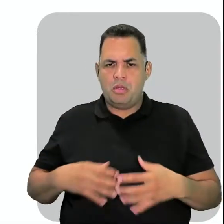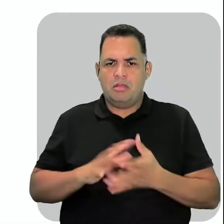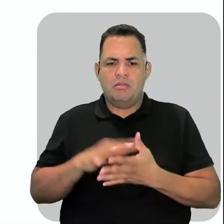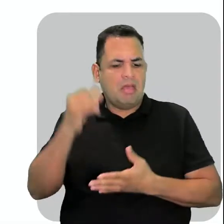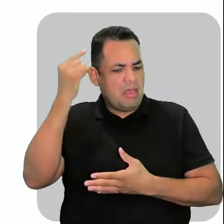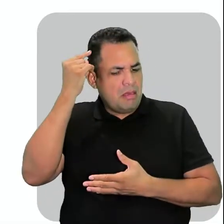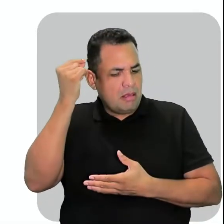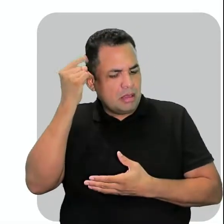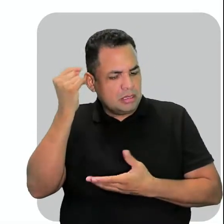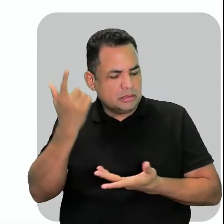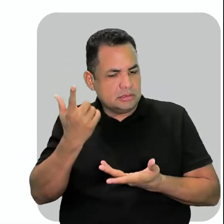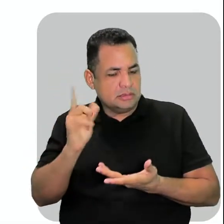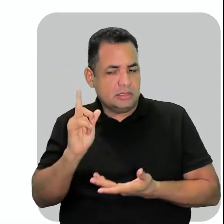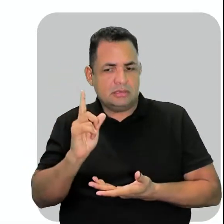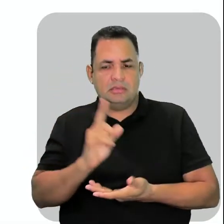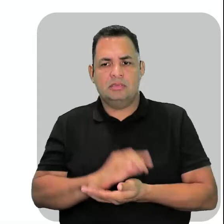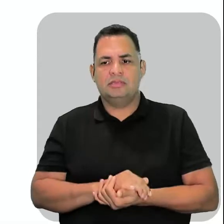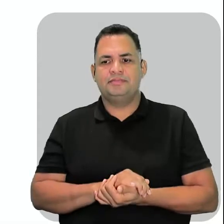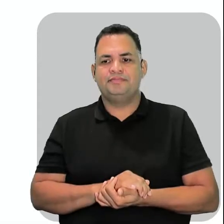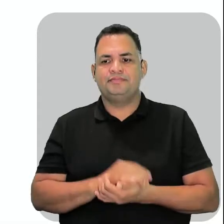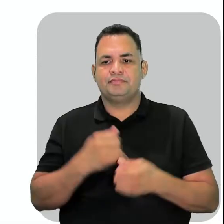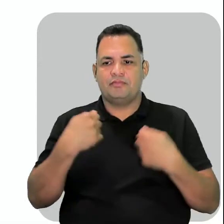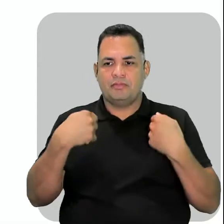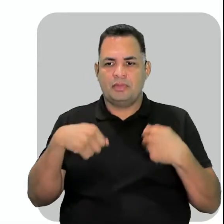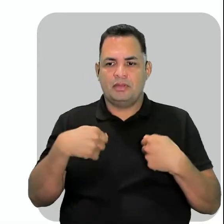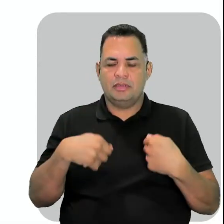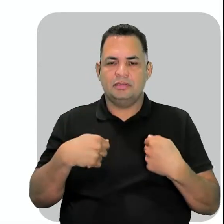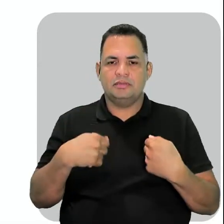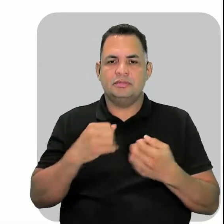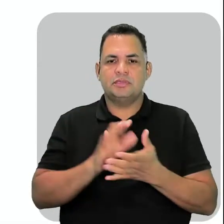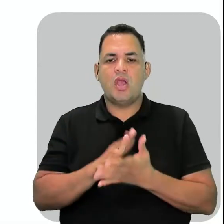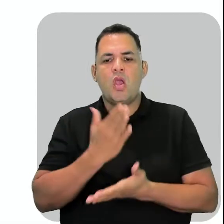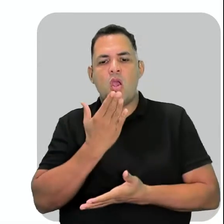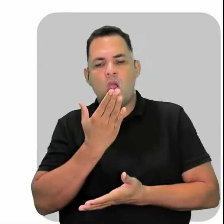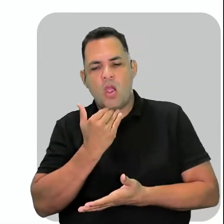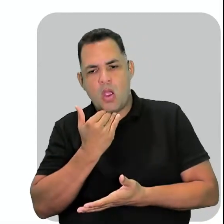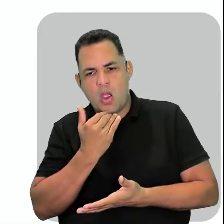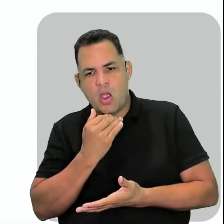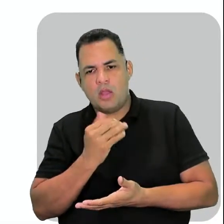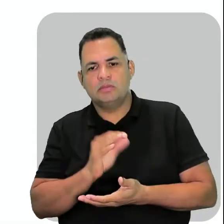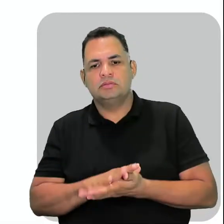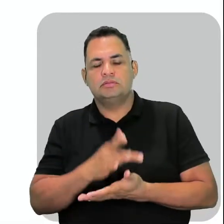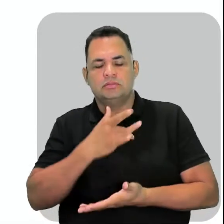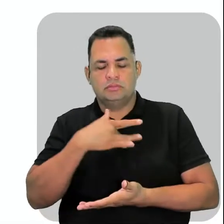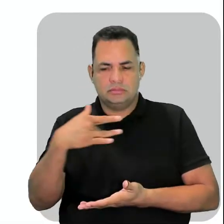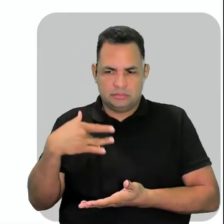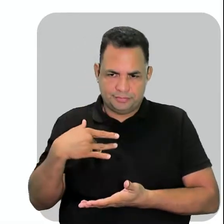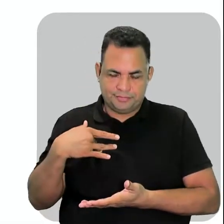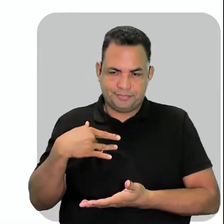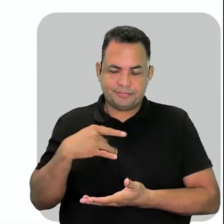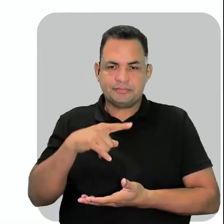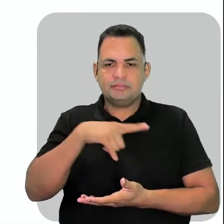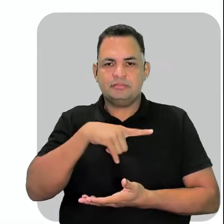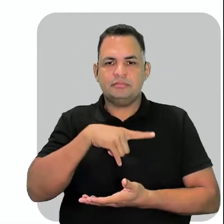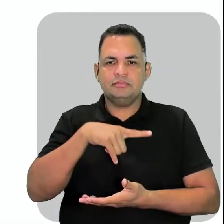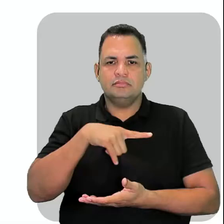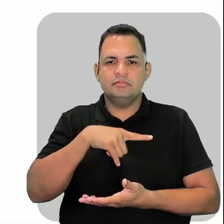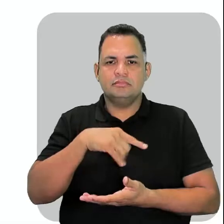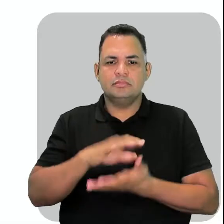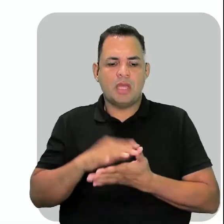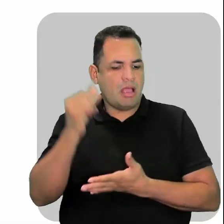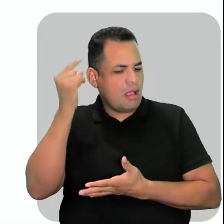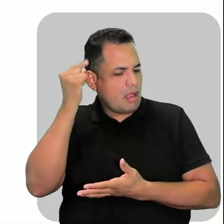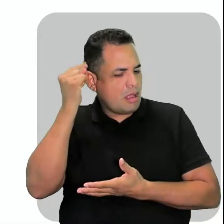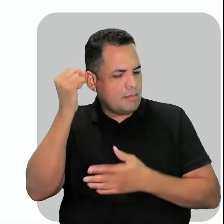crescer cabelo? Não vai. Você tem que ter a alimentação saudável para ter tanto o